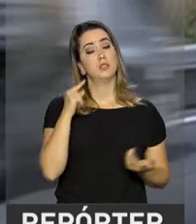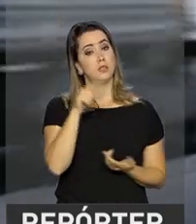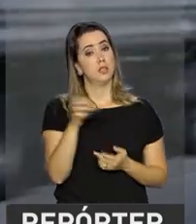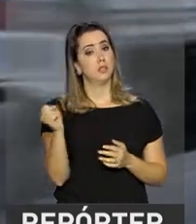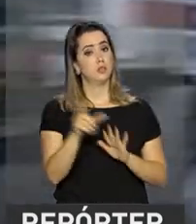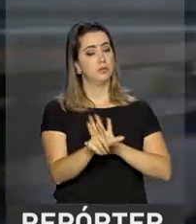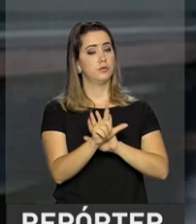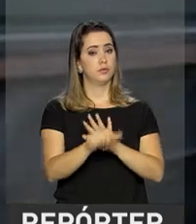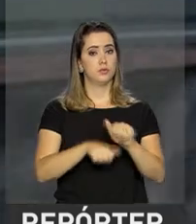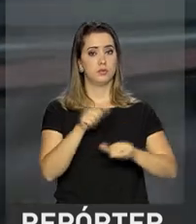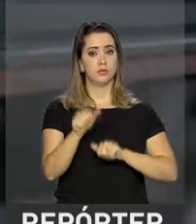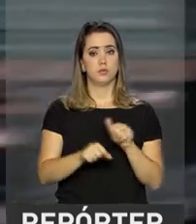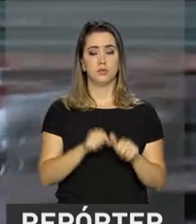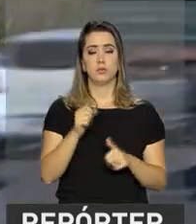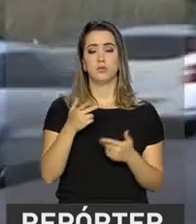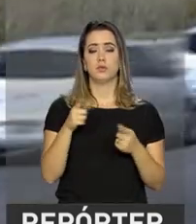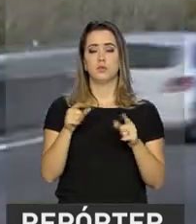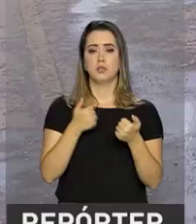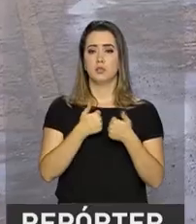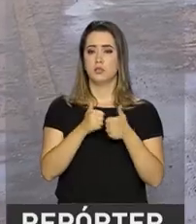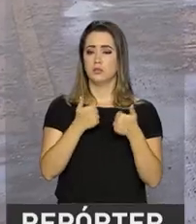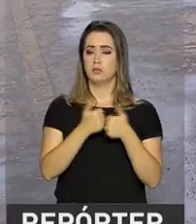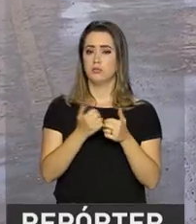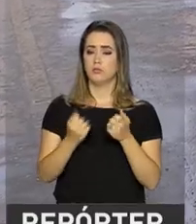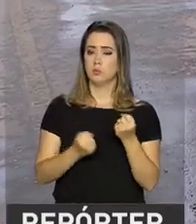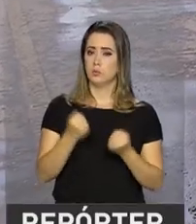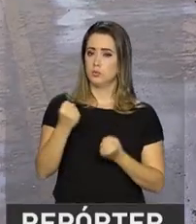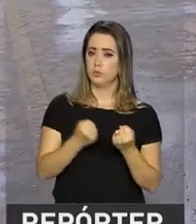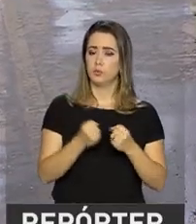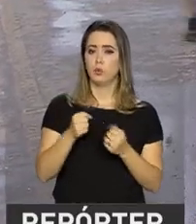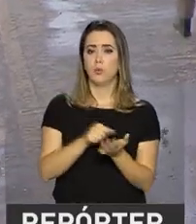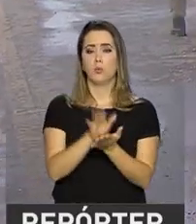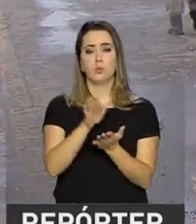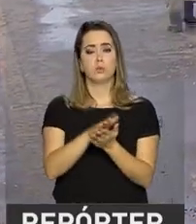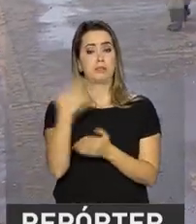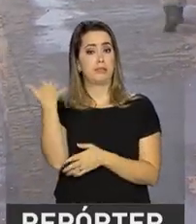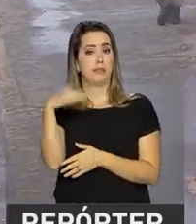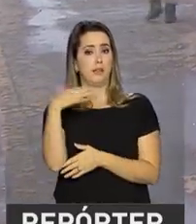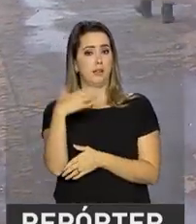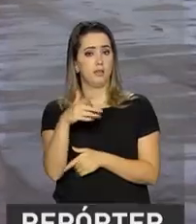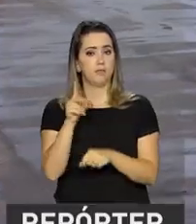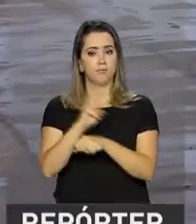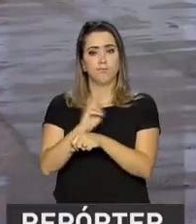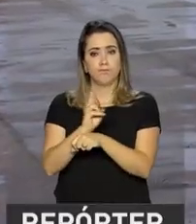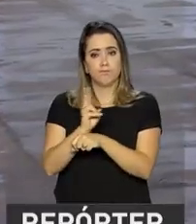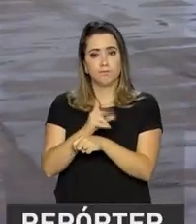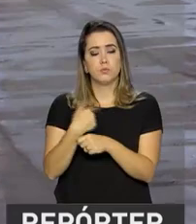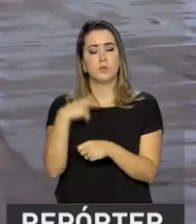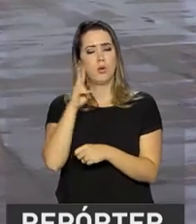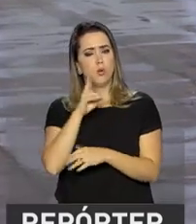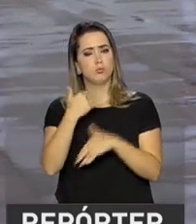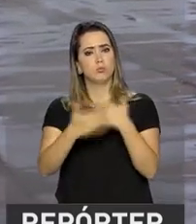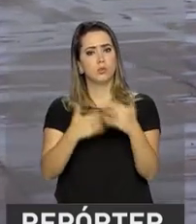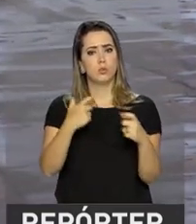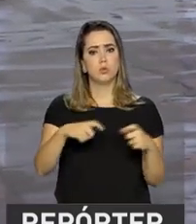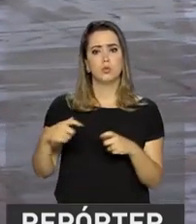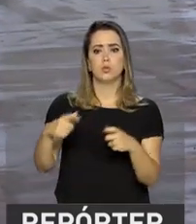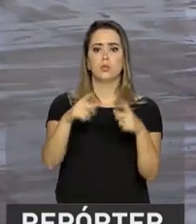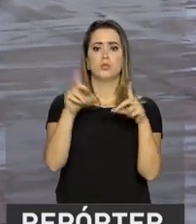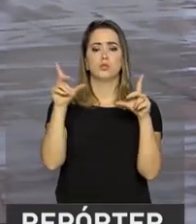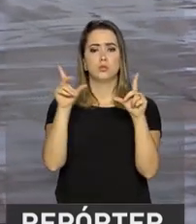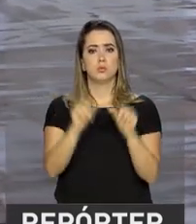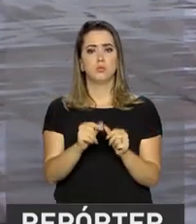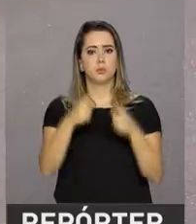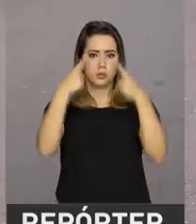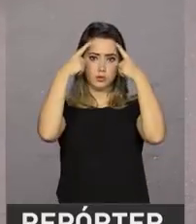da legislação de trânsito com multas mais caras e fiscalização intensiva foram alguns dos fatores que fizeram com que as rodovias ficassem menos